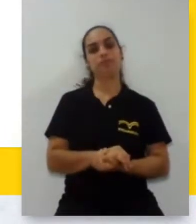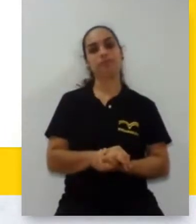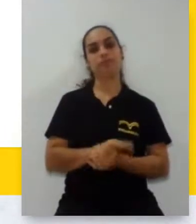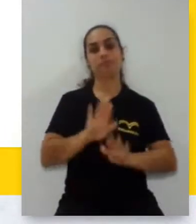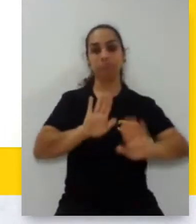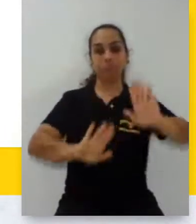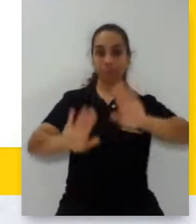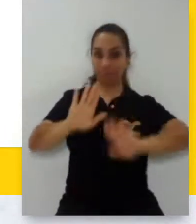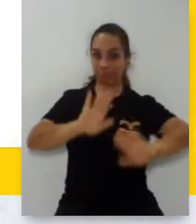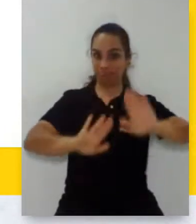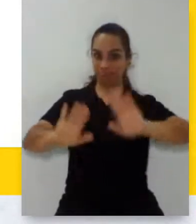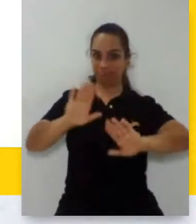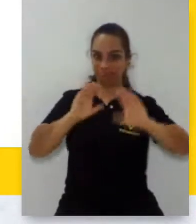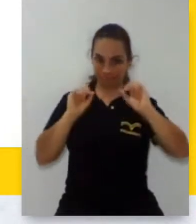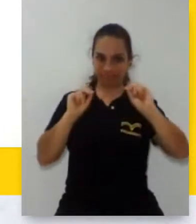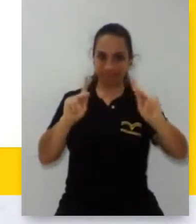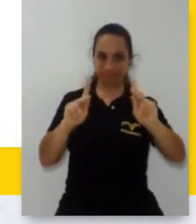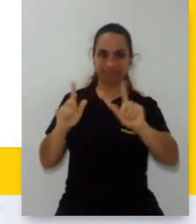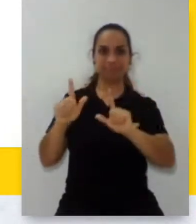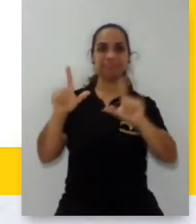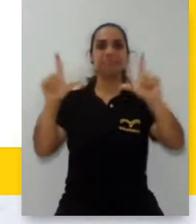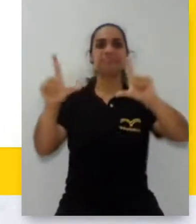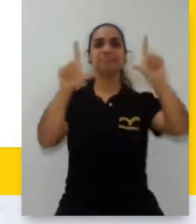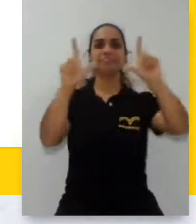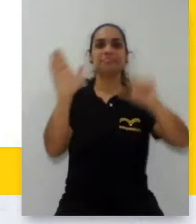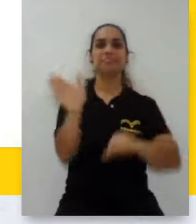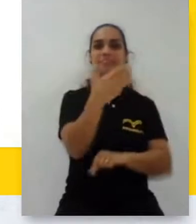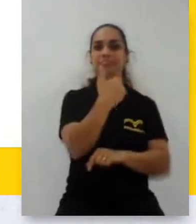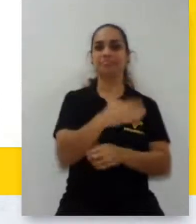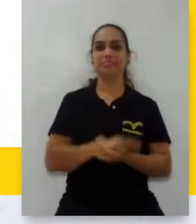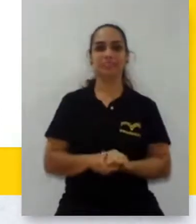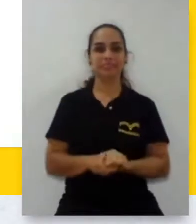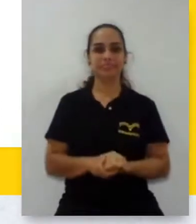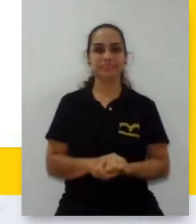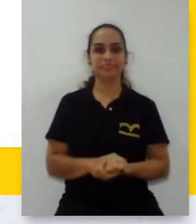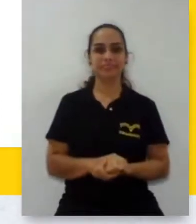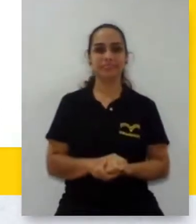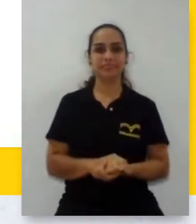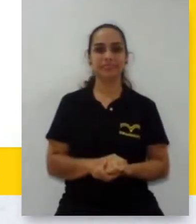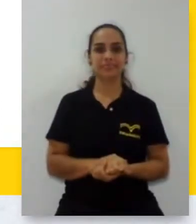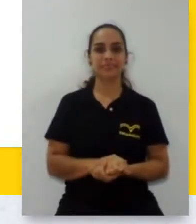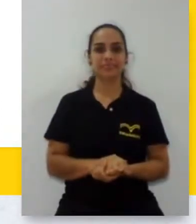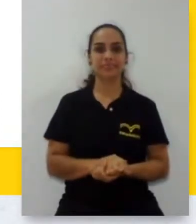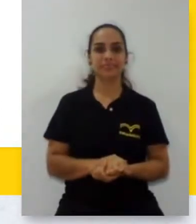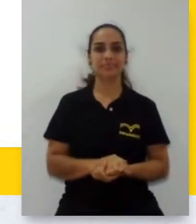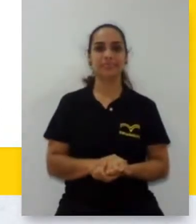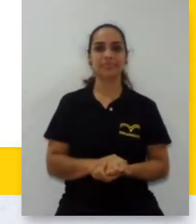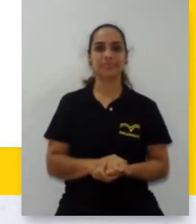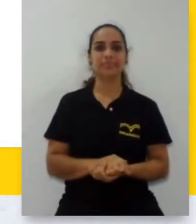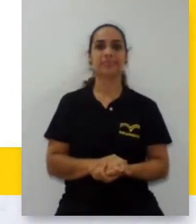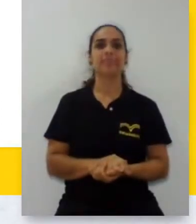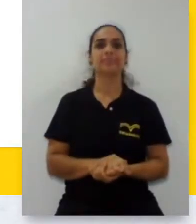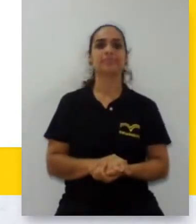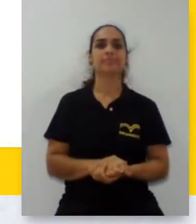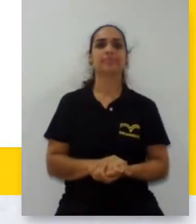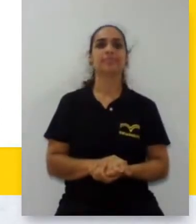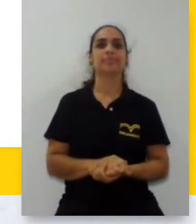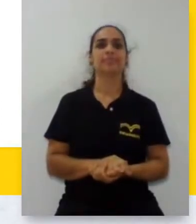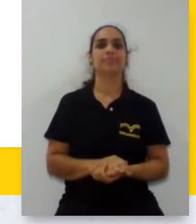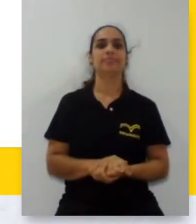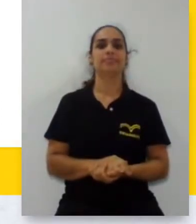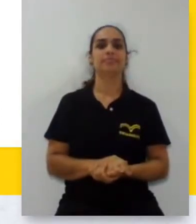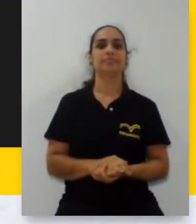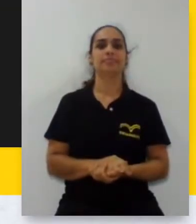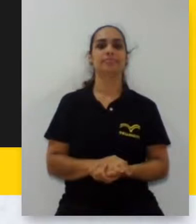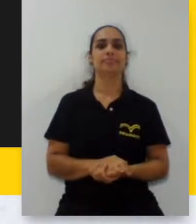Mike, eu vou para o próximo slide. Tem alguém querendo falar de exercício e jejum ou podemos seguir para o exercício no calor? Vamos lá, então, para o